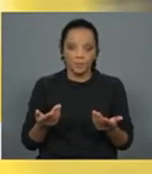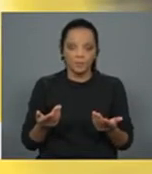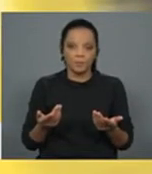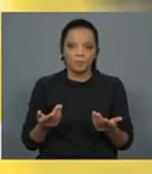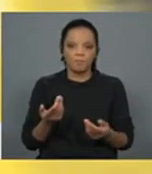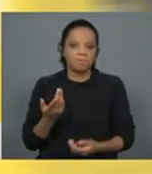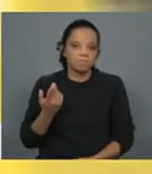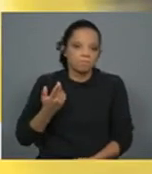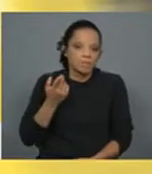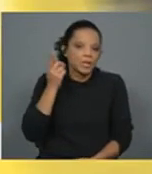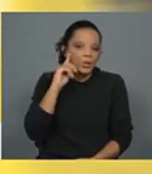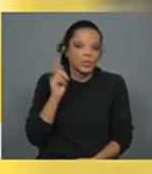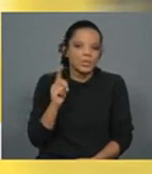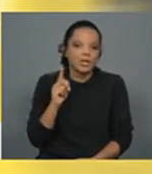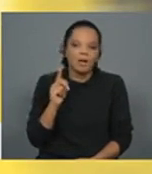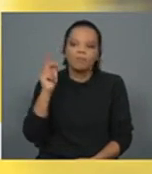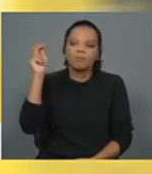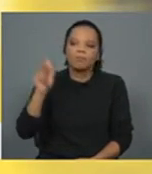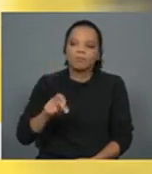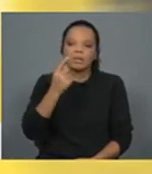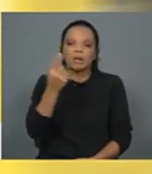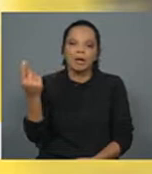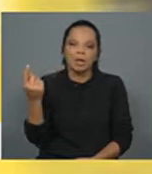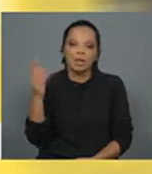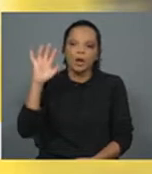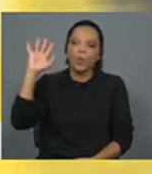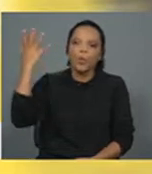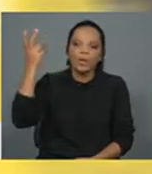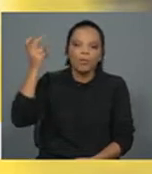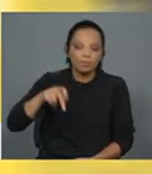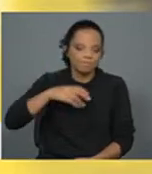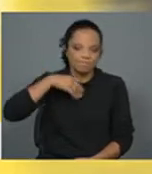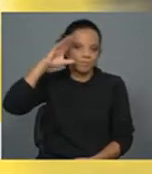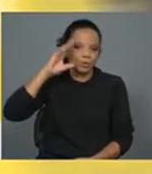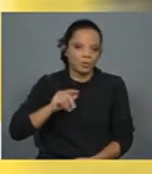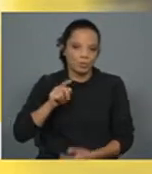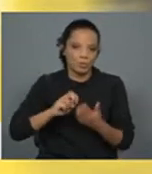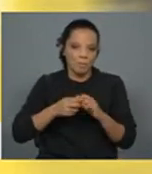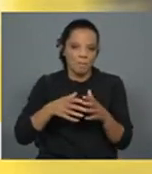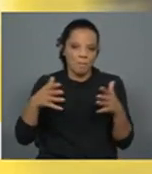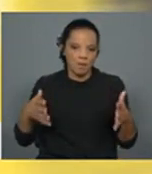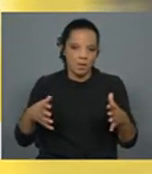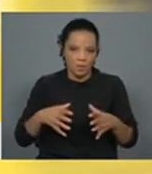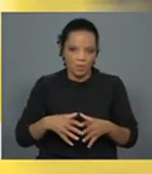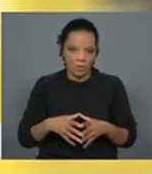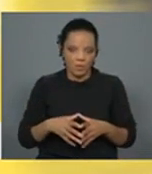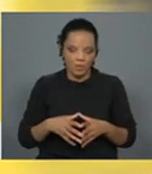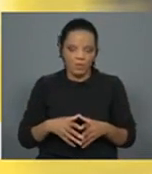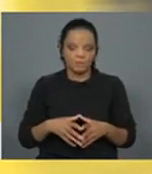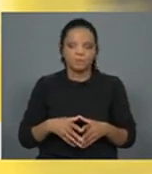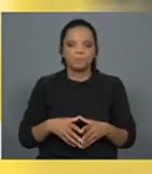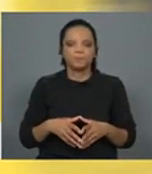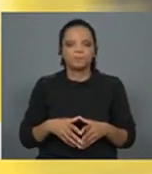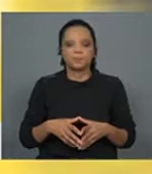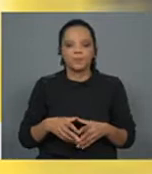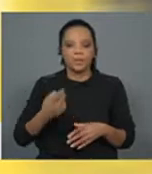E portanto não sabemos exatamente onde é que vai ocorrer cada sismo, nem quando. Portanto, este é o maior problema. O que nós geralmente utilizamos a